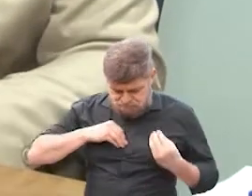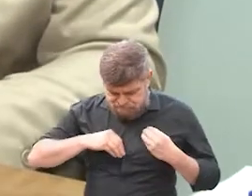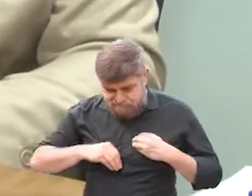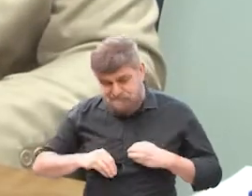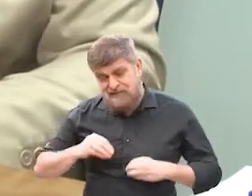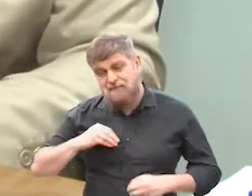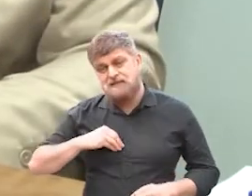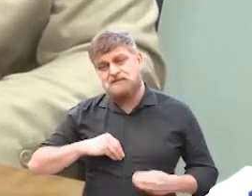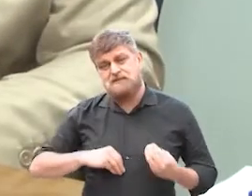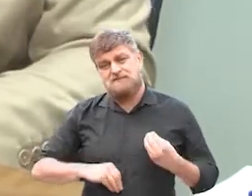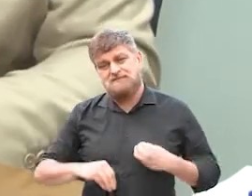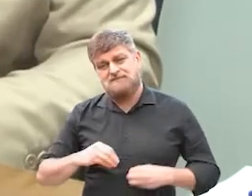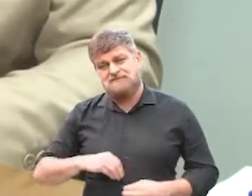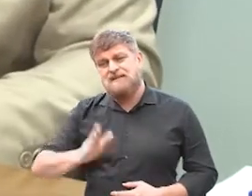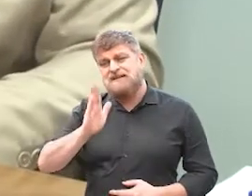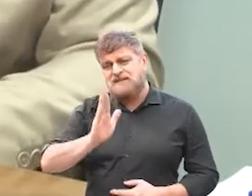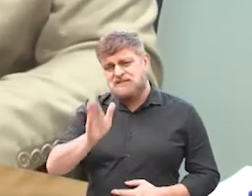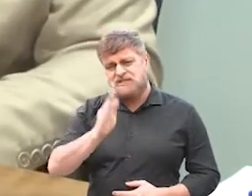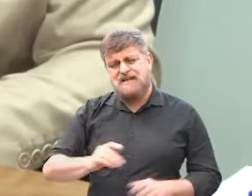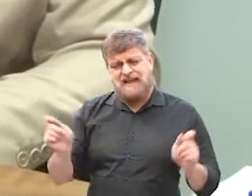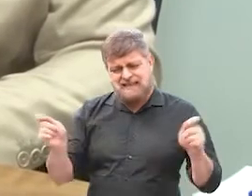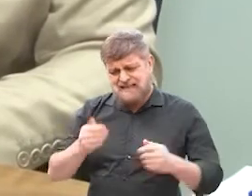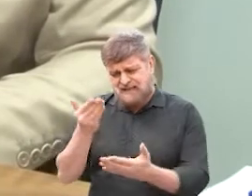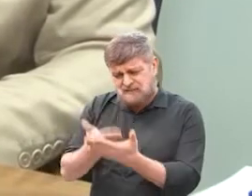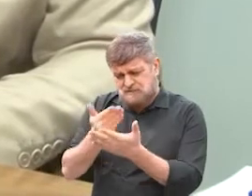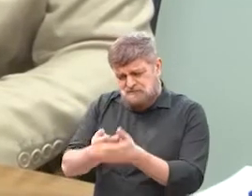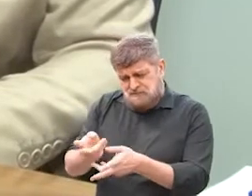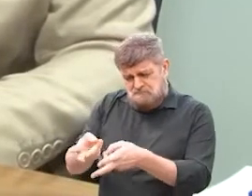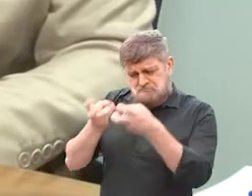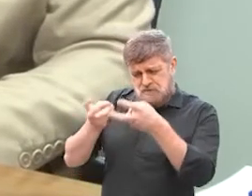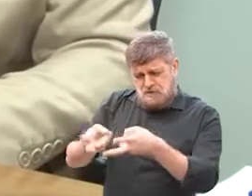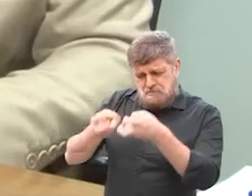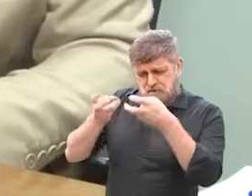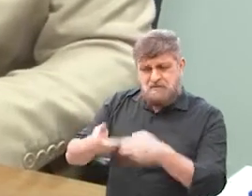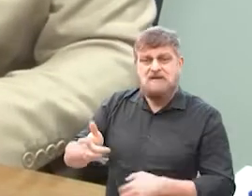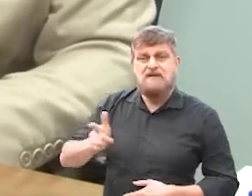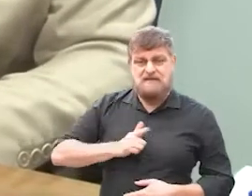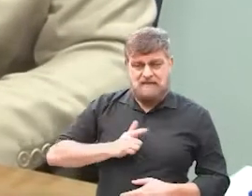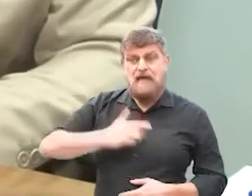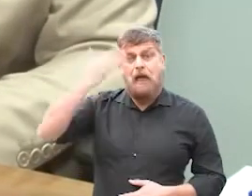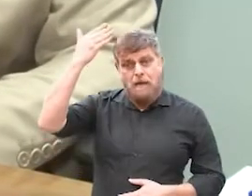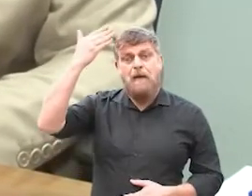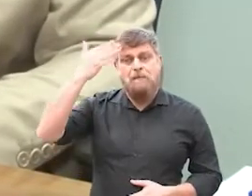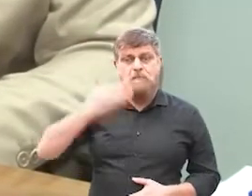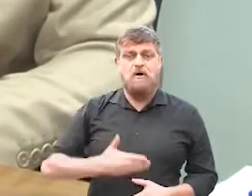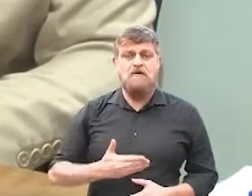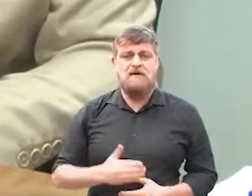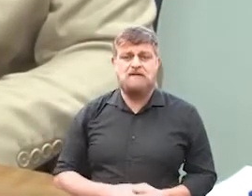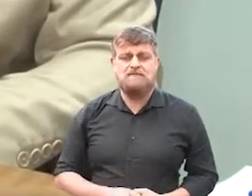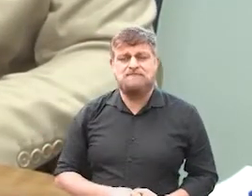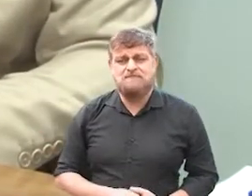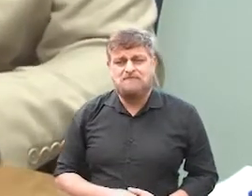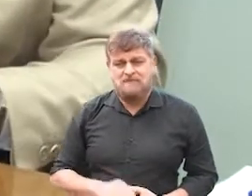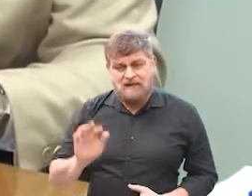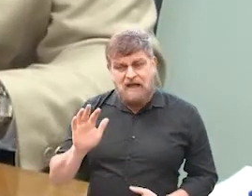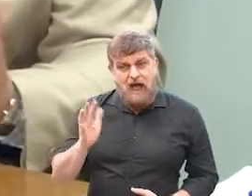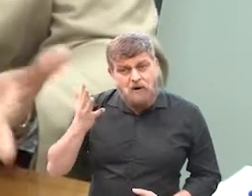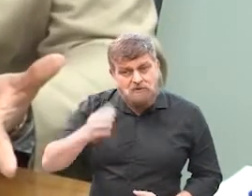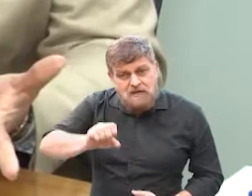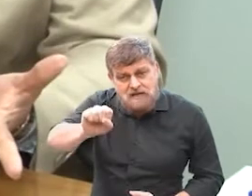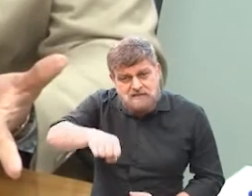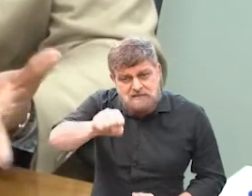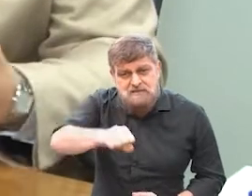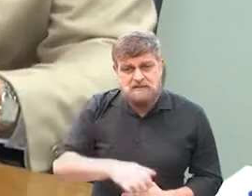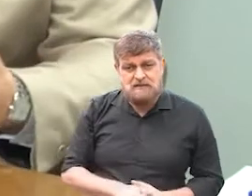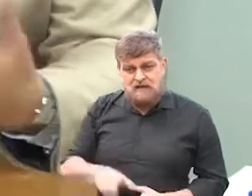é muito nítido nos estudos, já é cientificamente comprovado, e que isso acontece. E uma